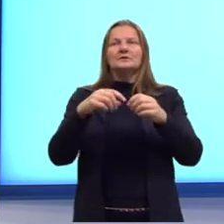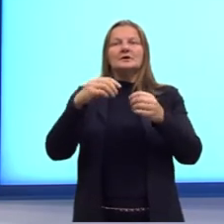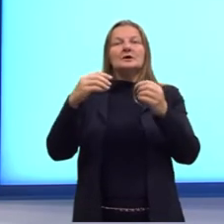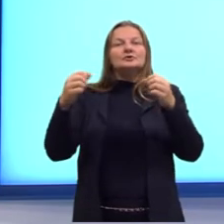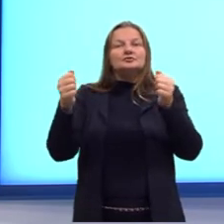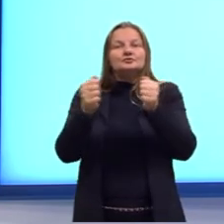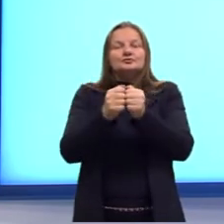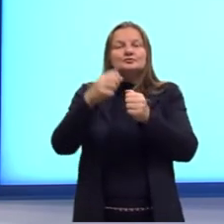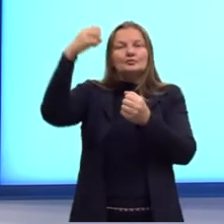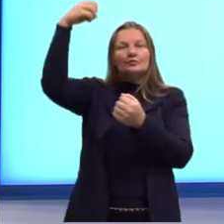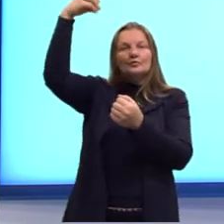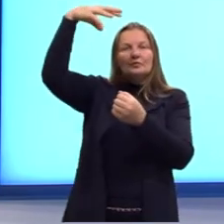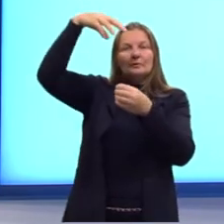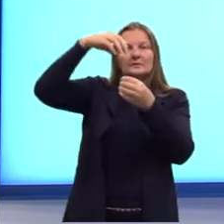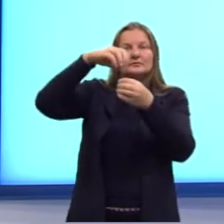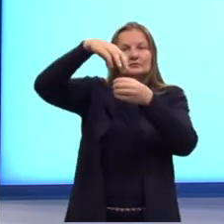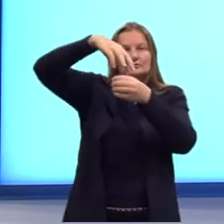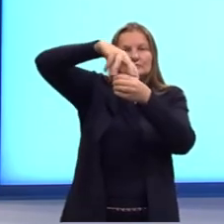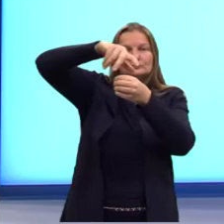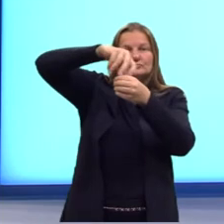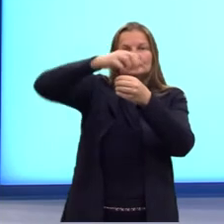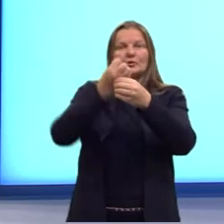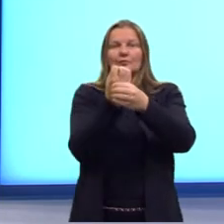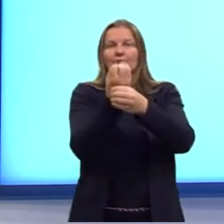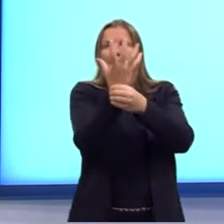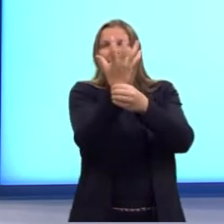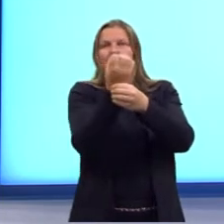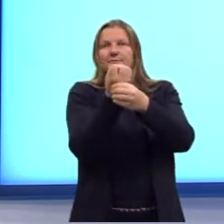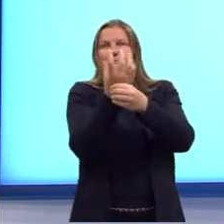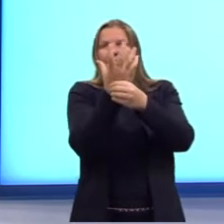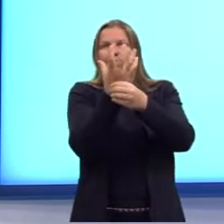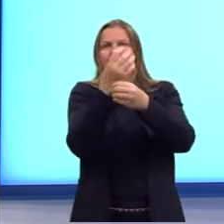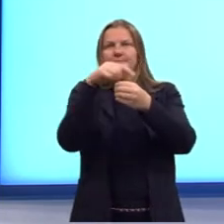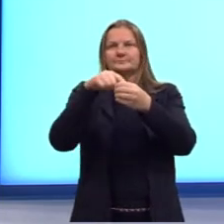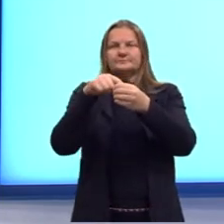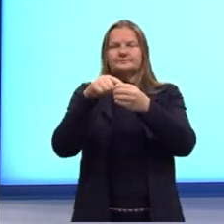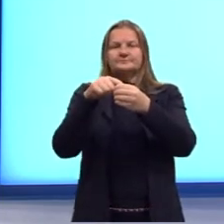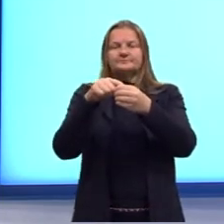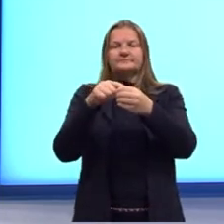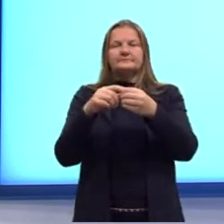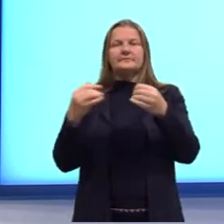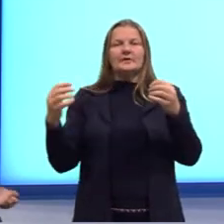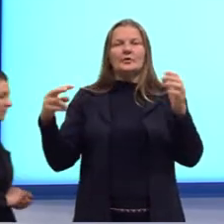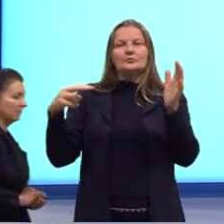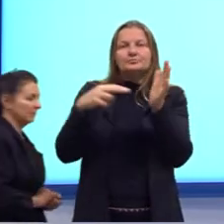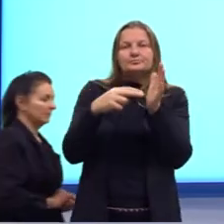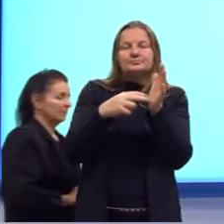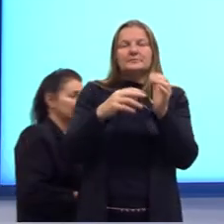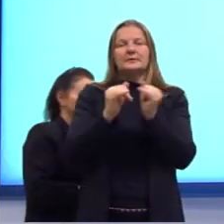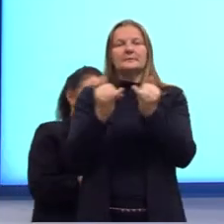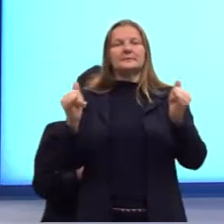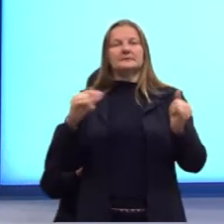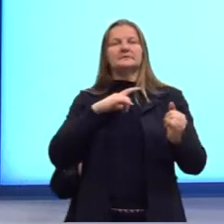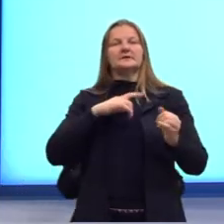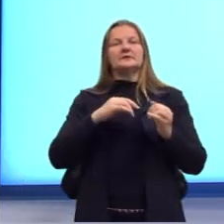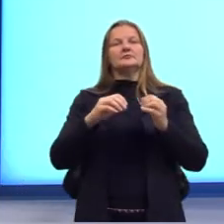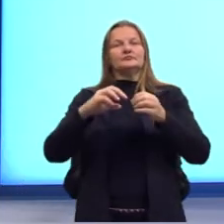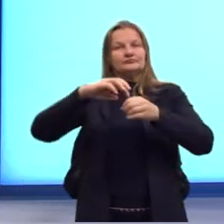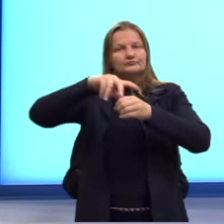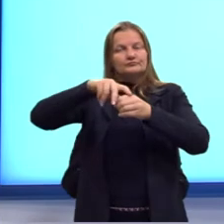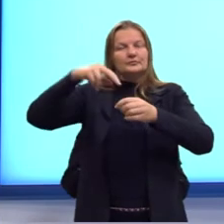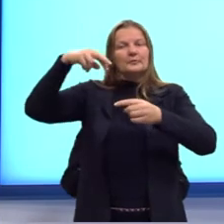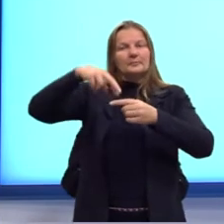aplicada nessa lâmpada neste caso né geralmente quando de conectar um aparelho no circuito ele tem uma